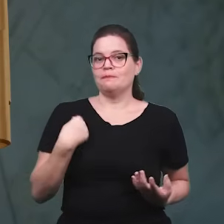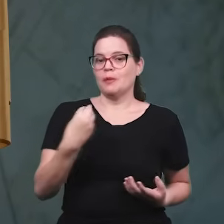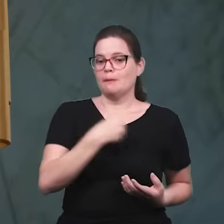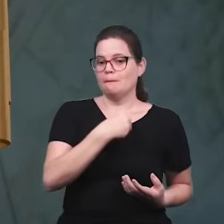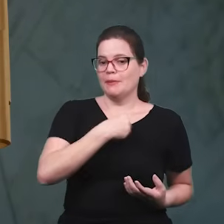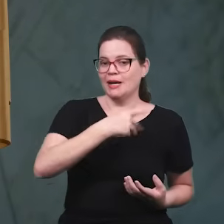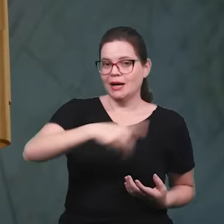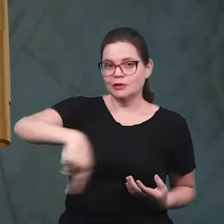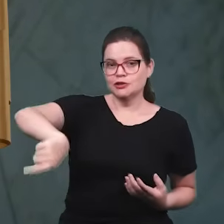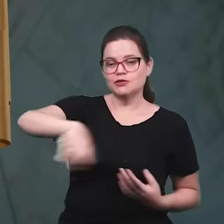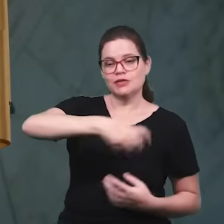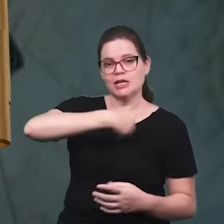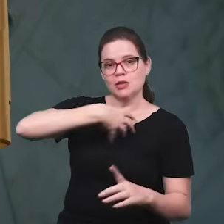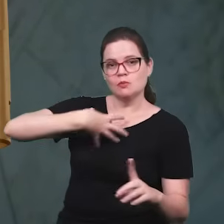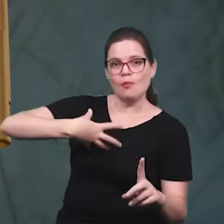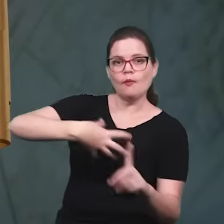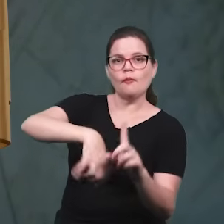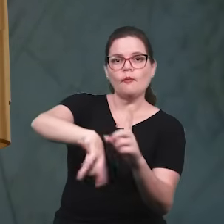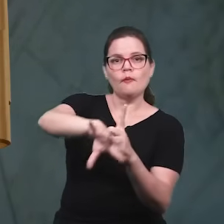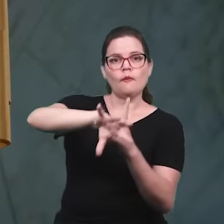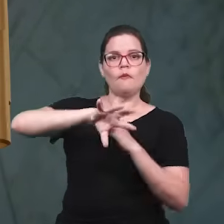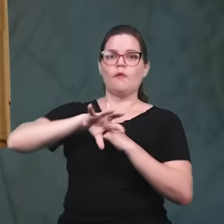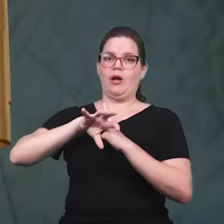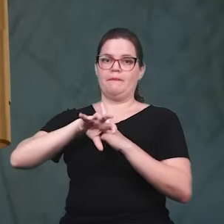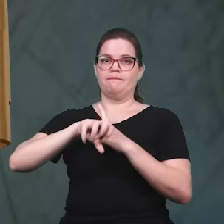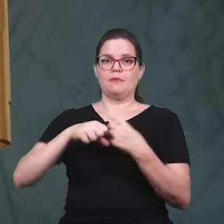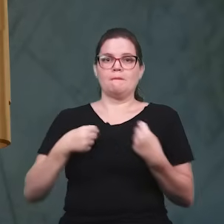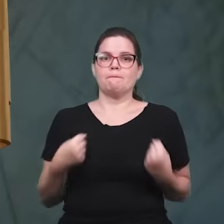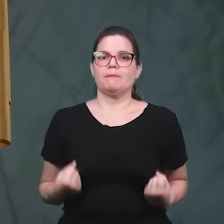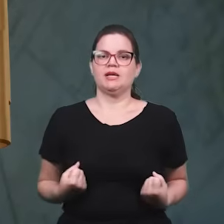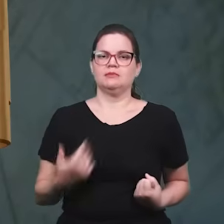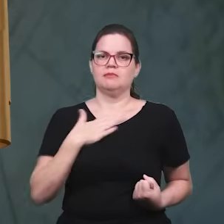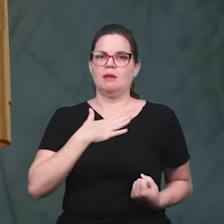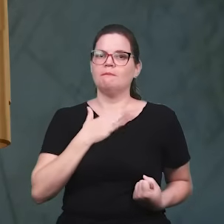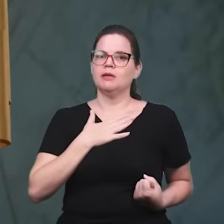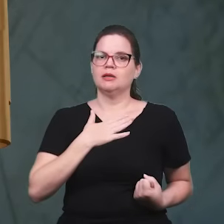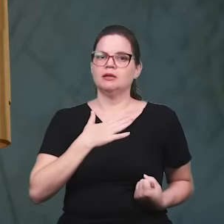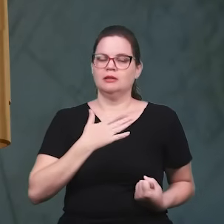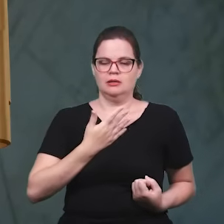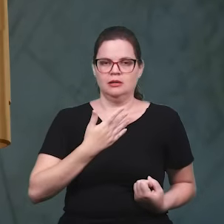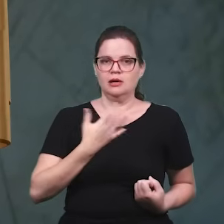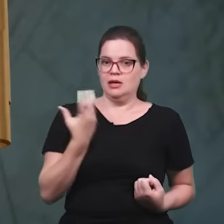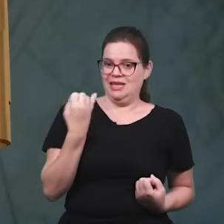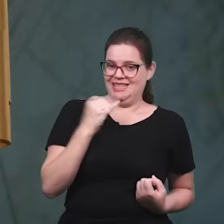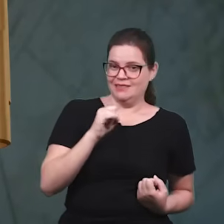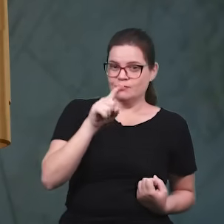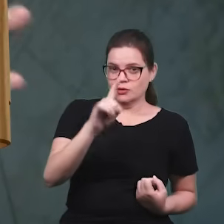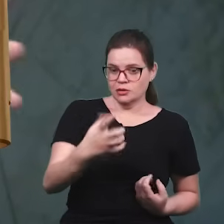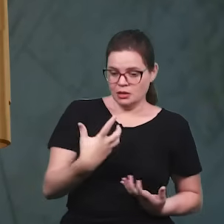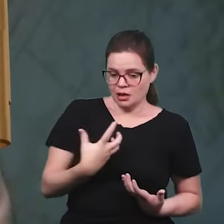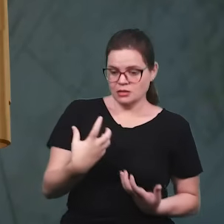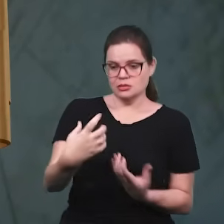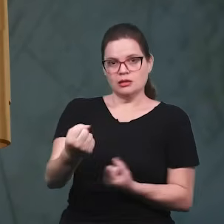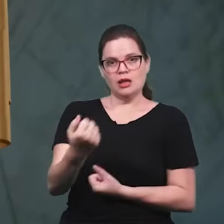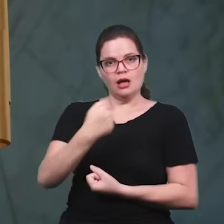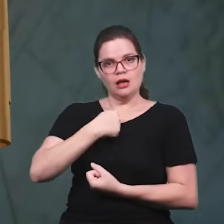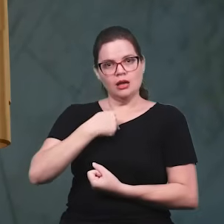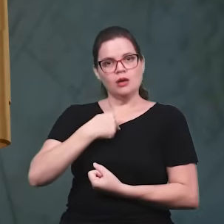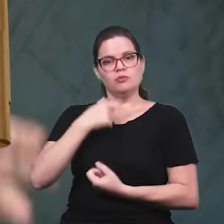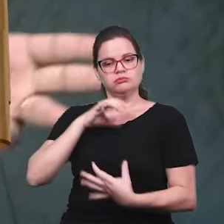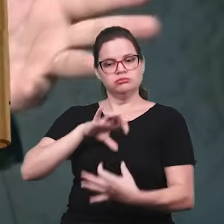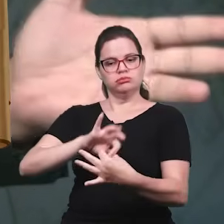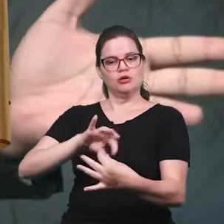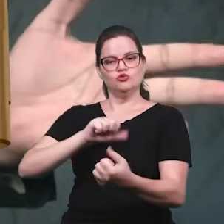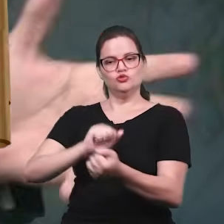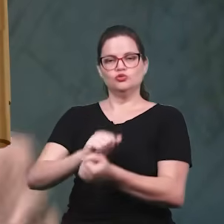que estava sobre o homem. E eu levo esse peso sobre mim, e quem me recebe passa a ter vida